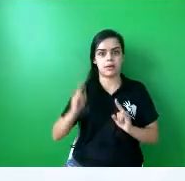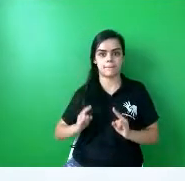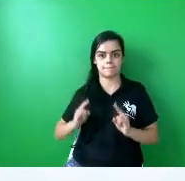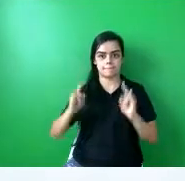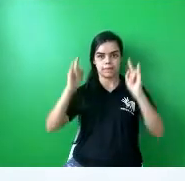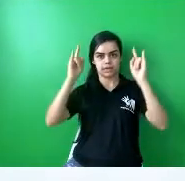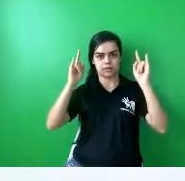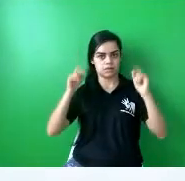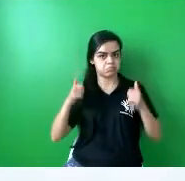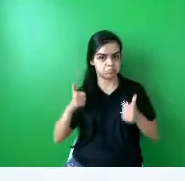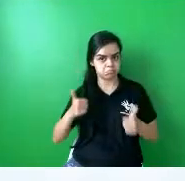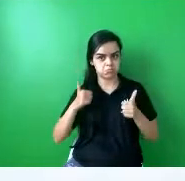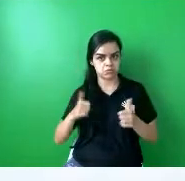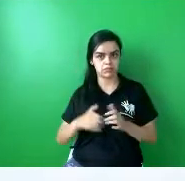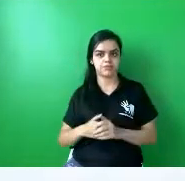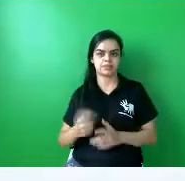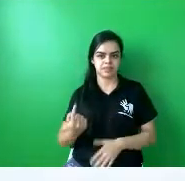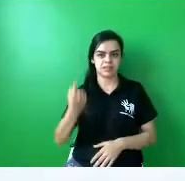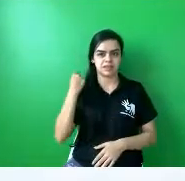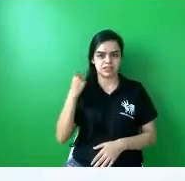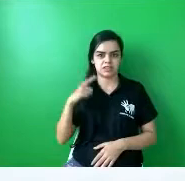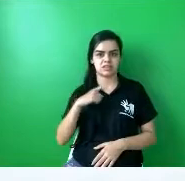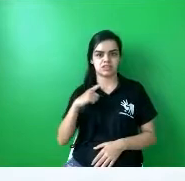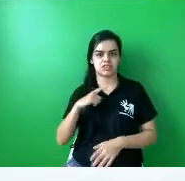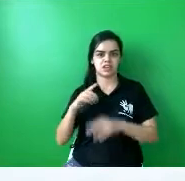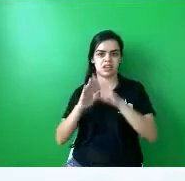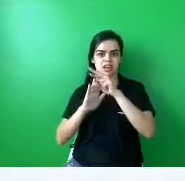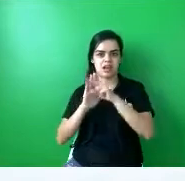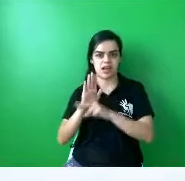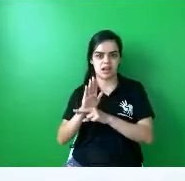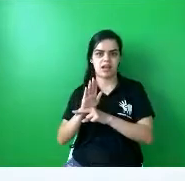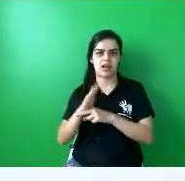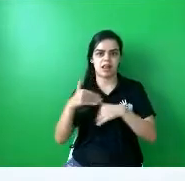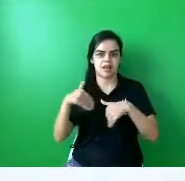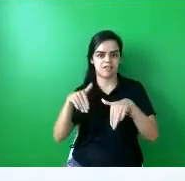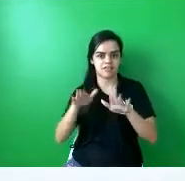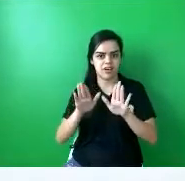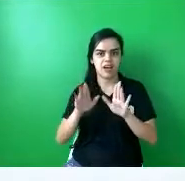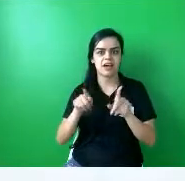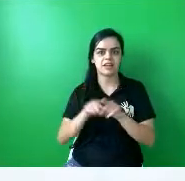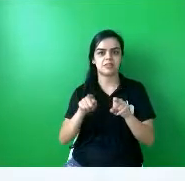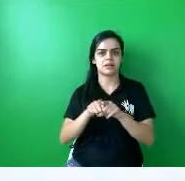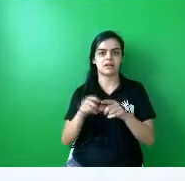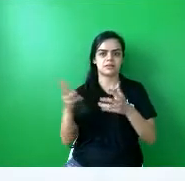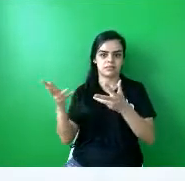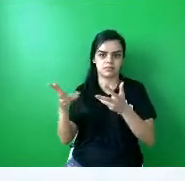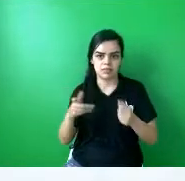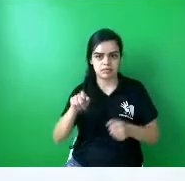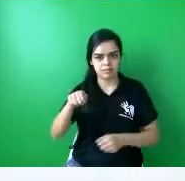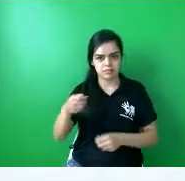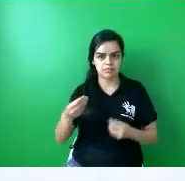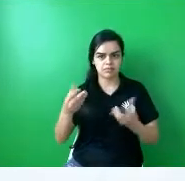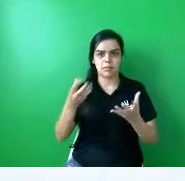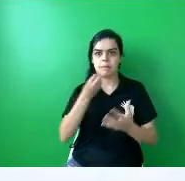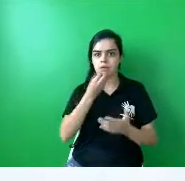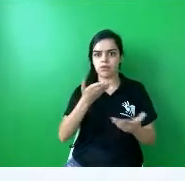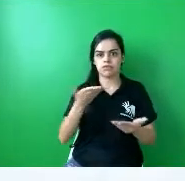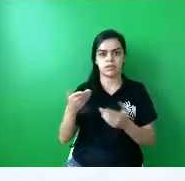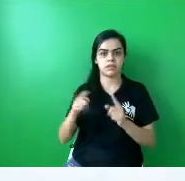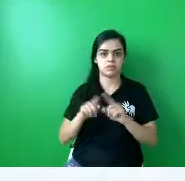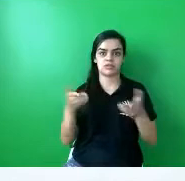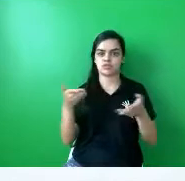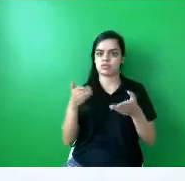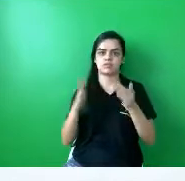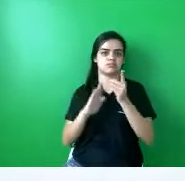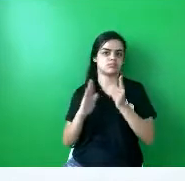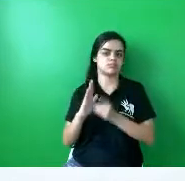foi sorteado. Antigamente, a gente tinha aquela regra de levar o nosso sócio até lá, até para receber ele, abrir a porta e dar as boas-vindas. Hoje, o